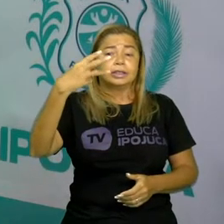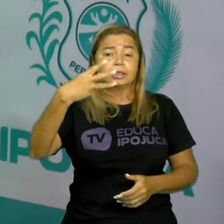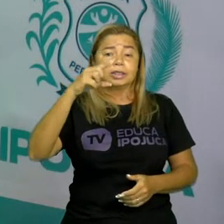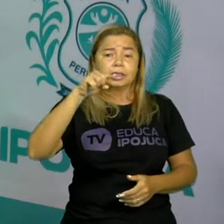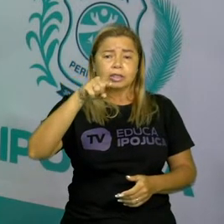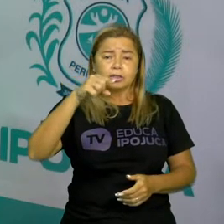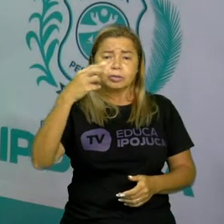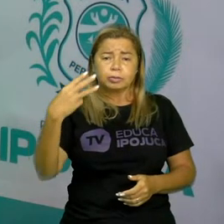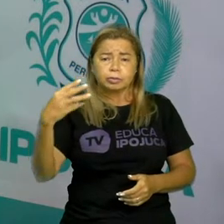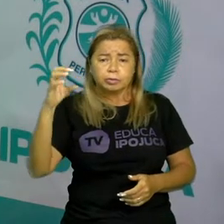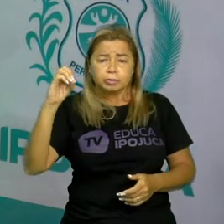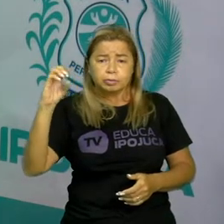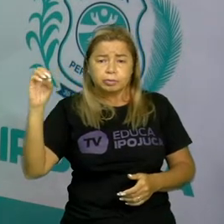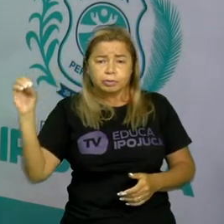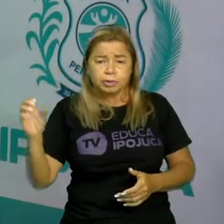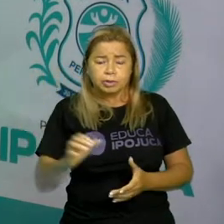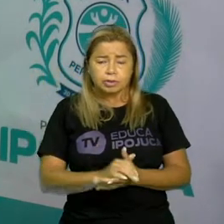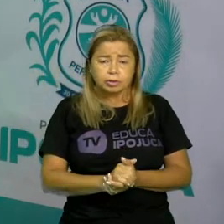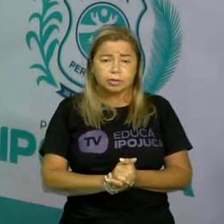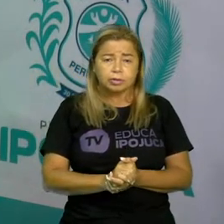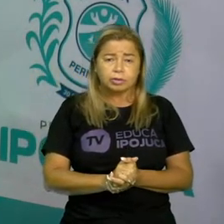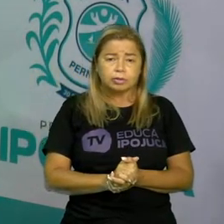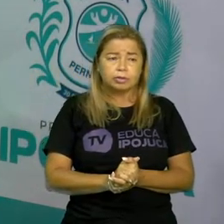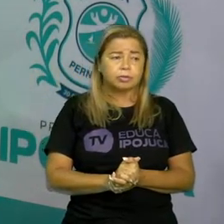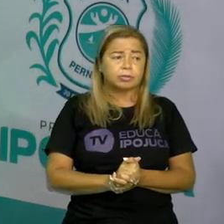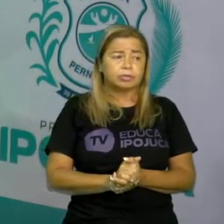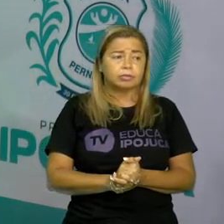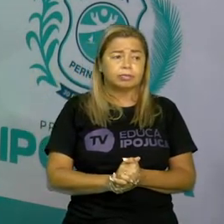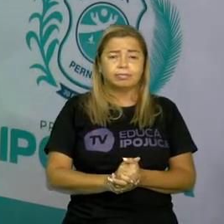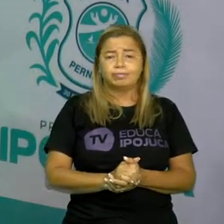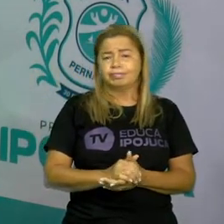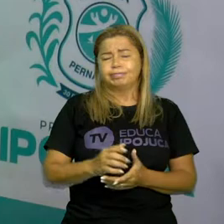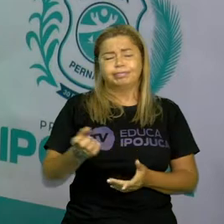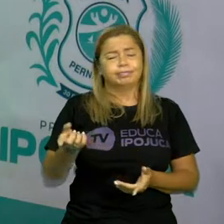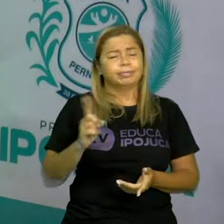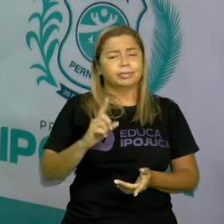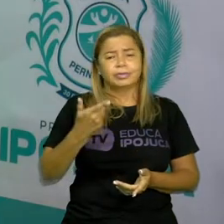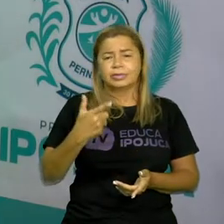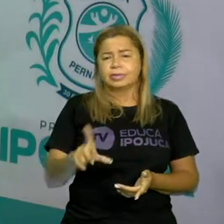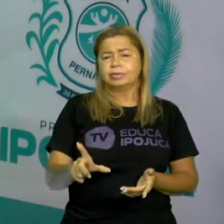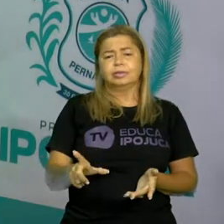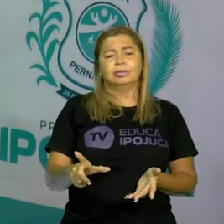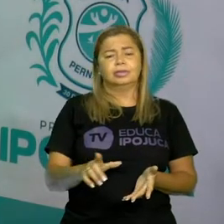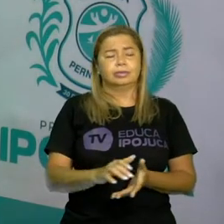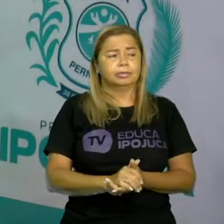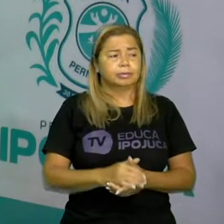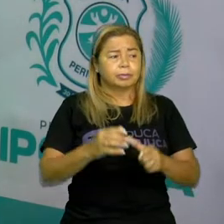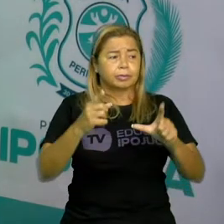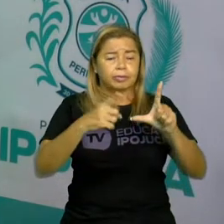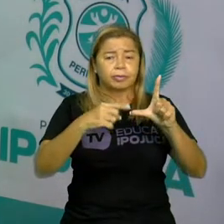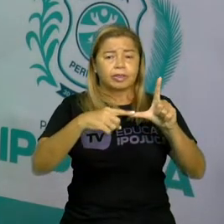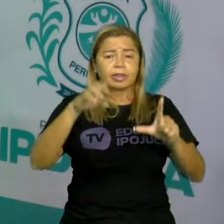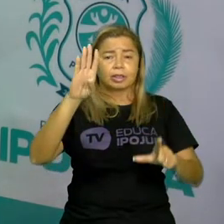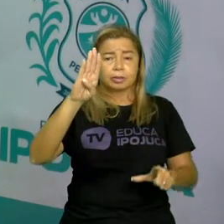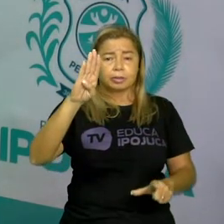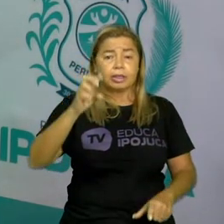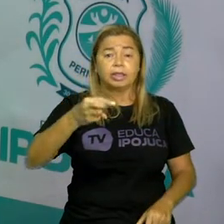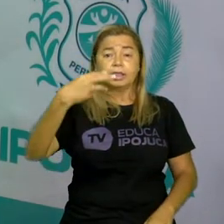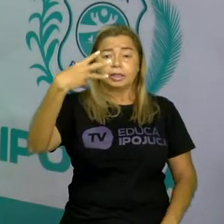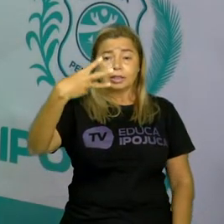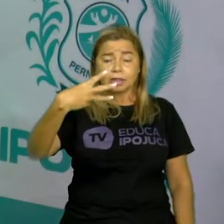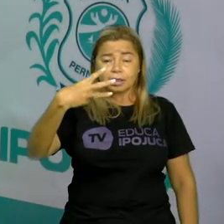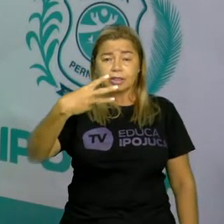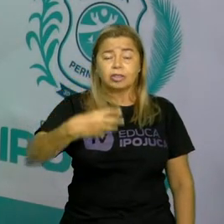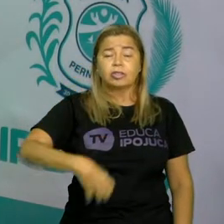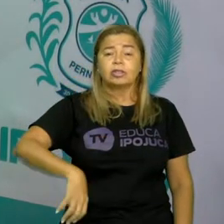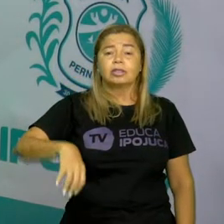2 unidades. Hã? Não tem unidade de milhar. B. 3 centenas mais